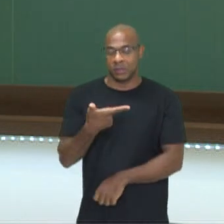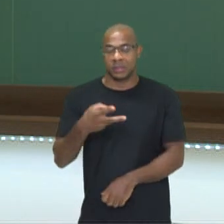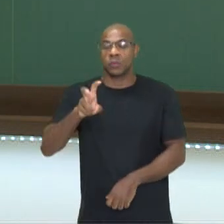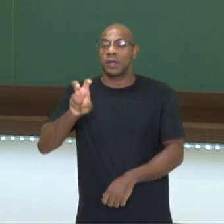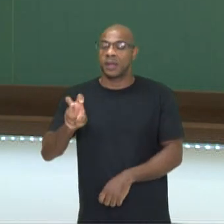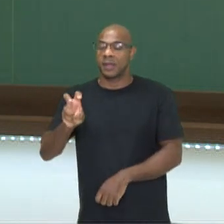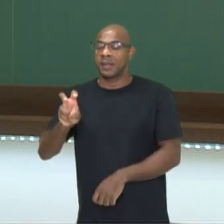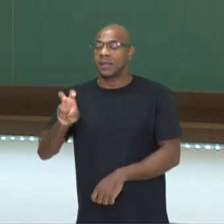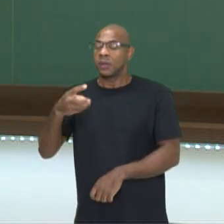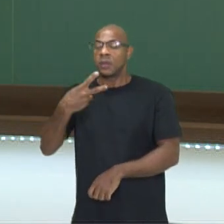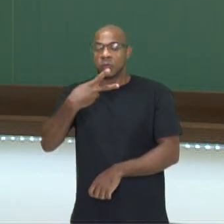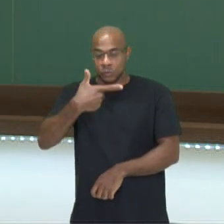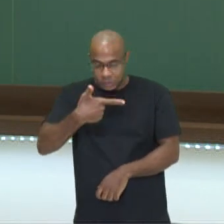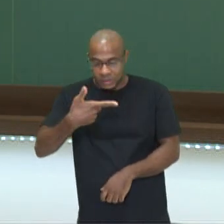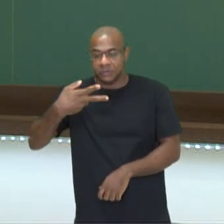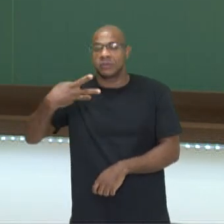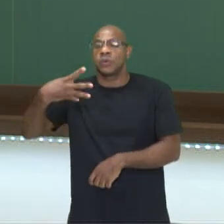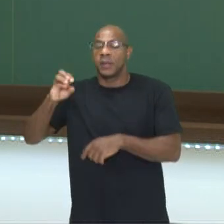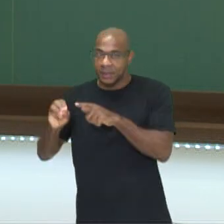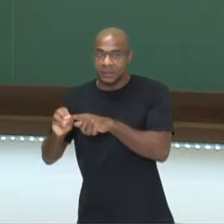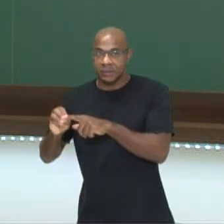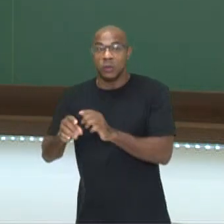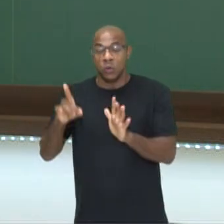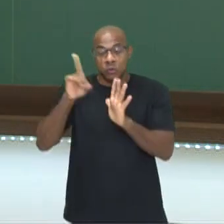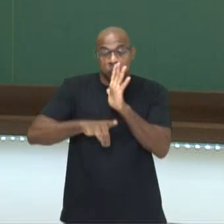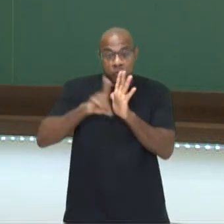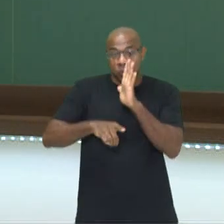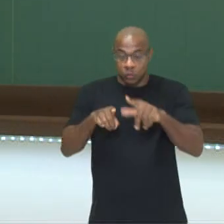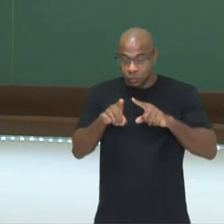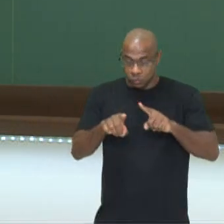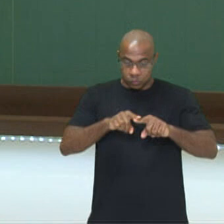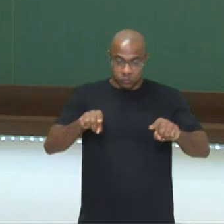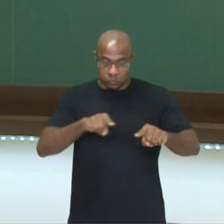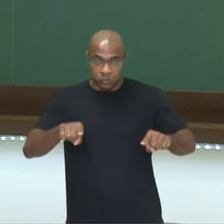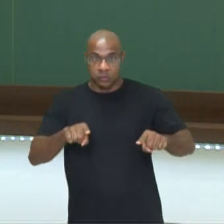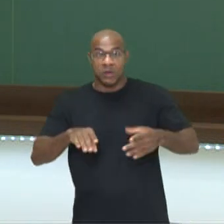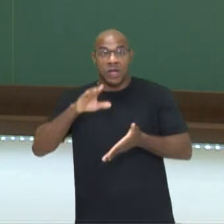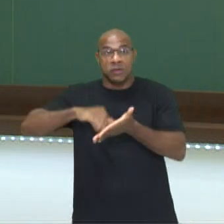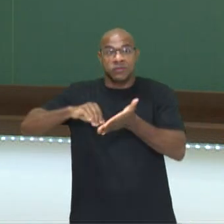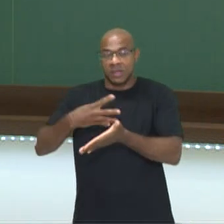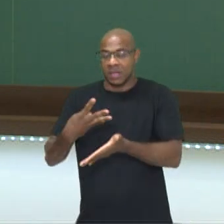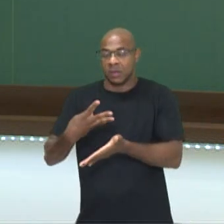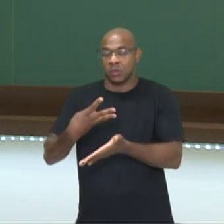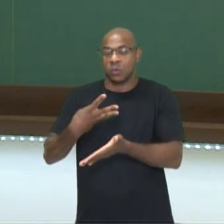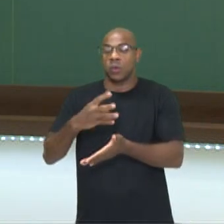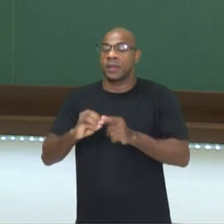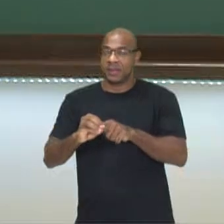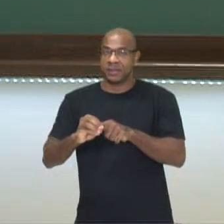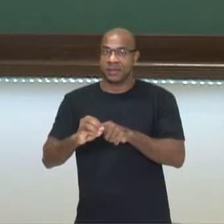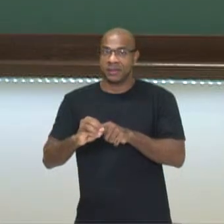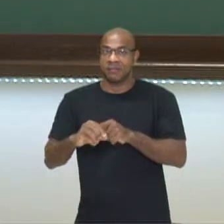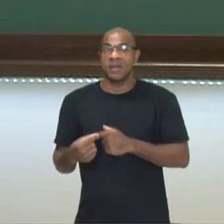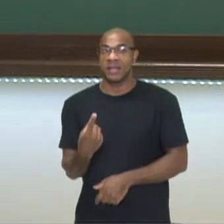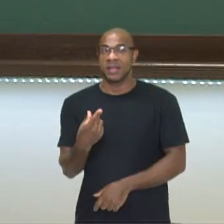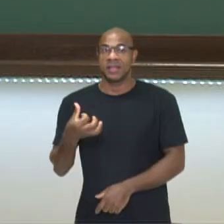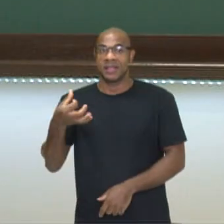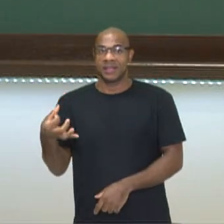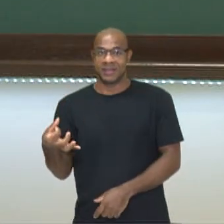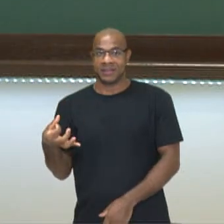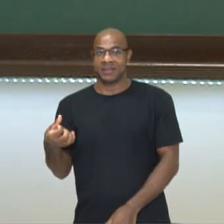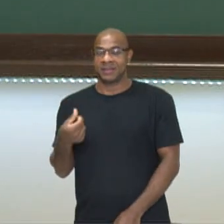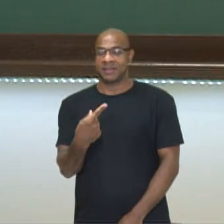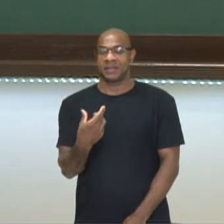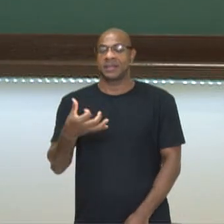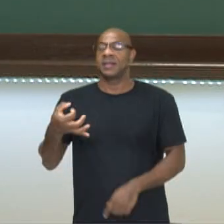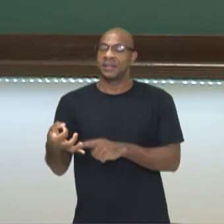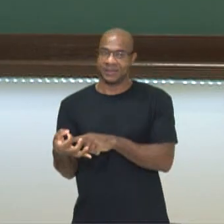No desconto, eu vou tirar os R$40, então vai ficar R$160. Bem fácil, né? O acréscimo